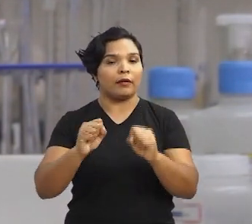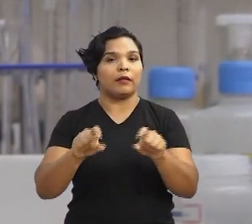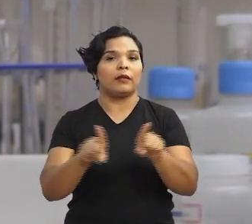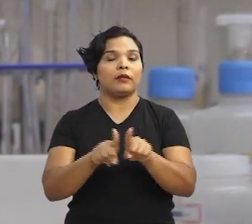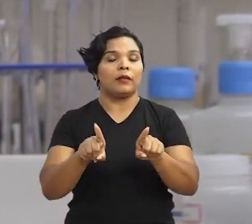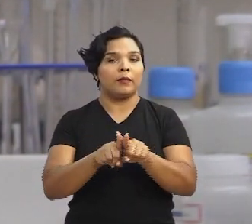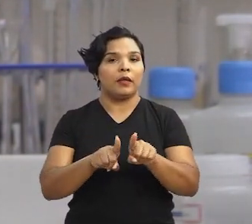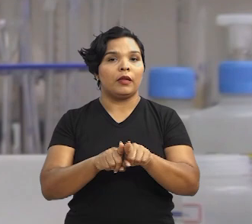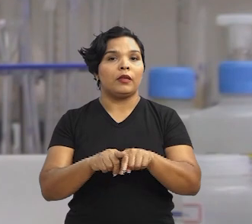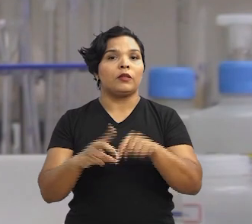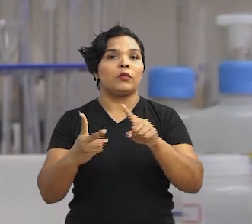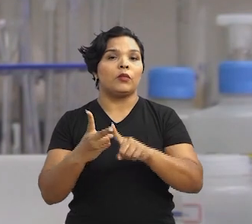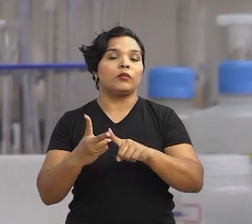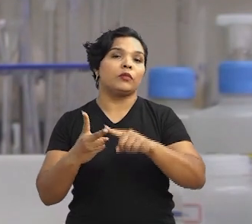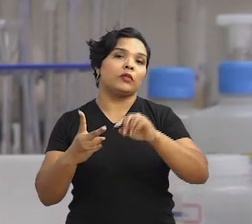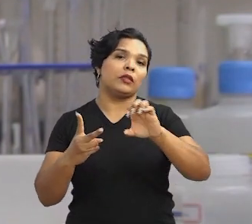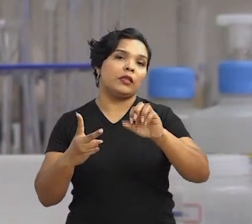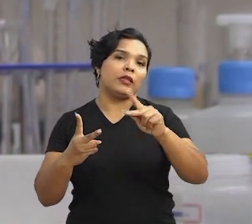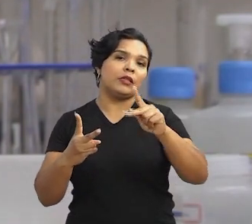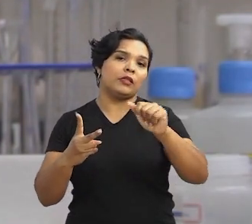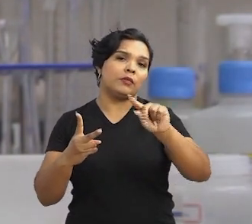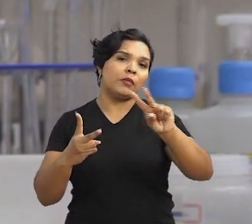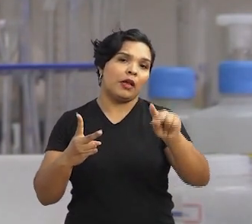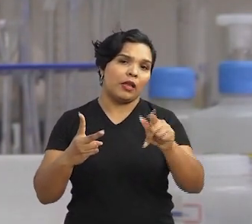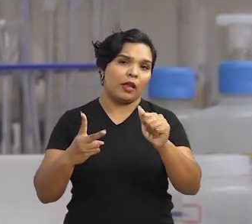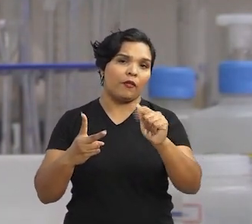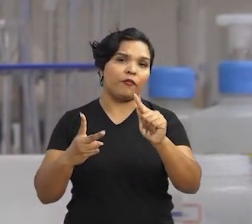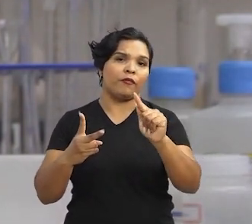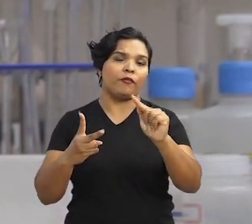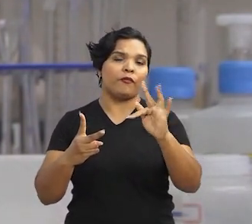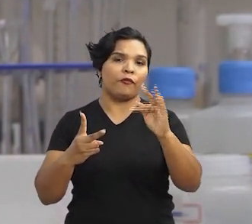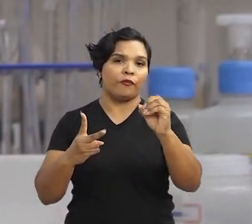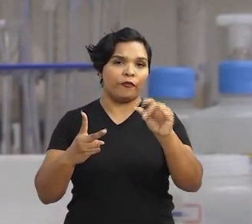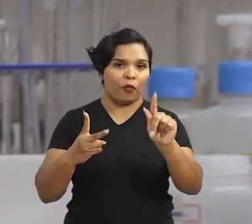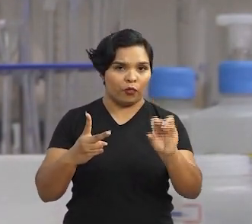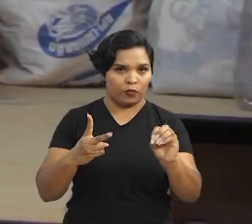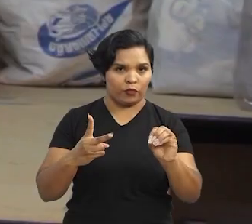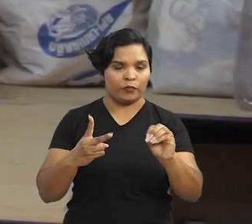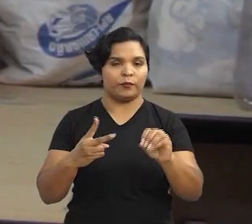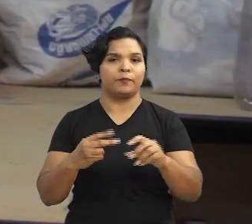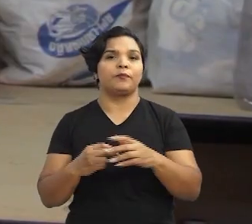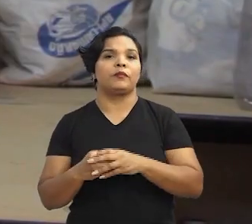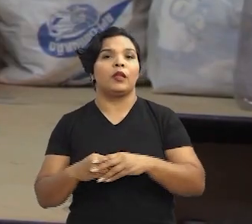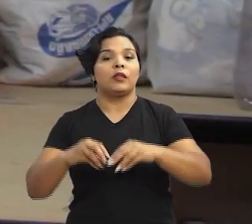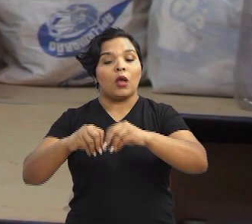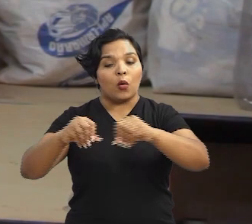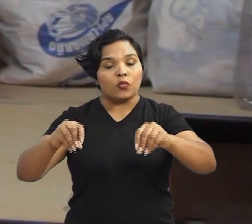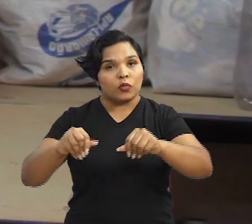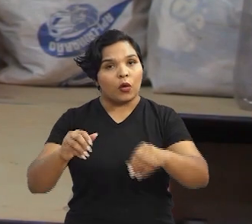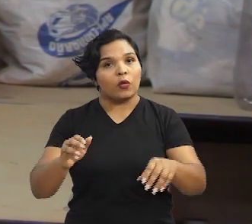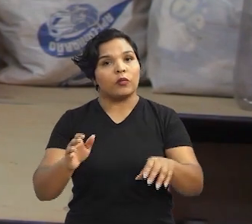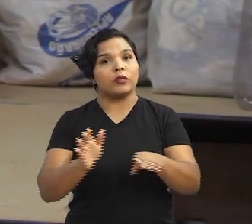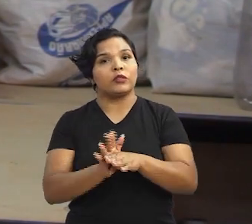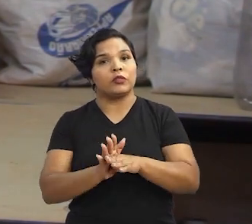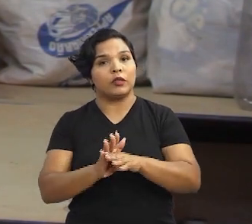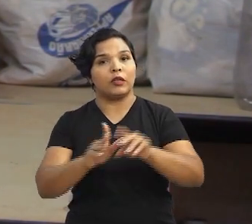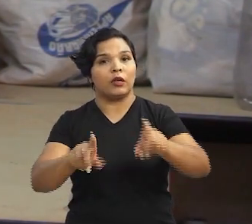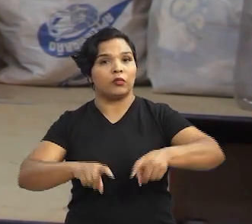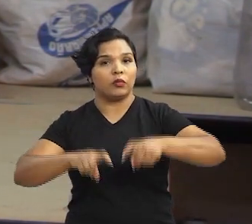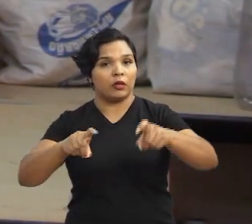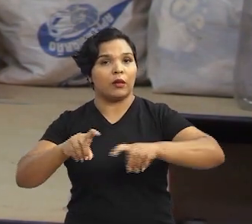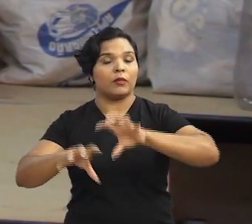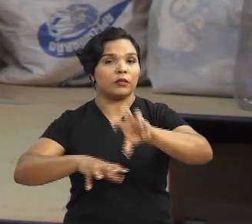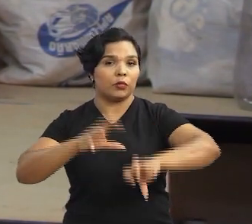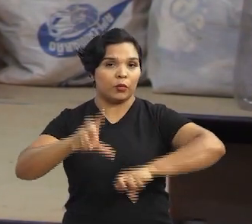com prévia de espalha-fogo. E além disso foi colhido em vegetação nativa. Bom, esse é o solo que chega para a gente